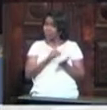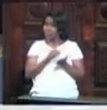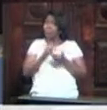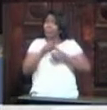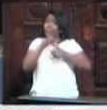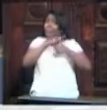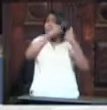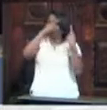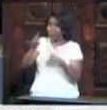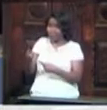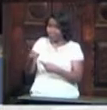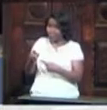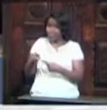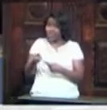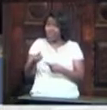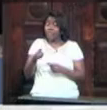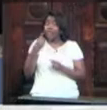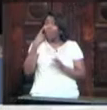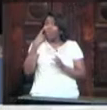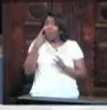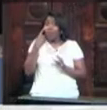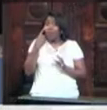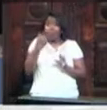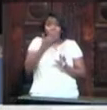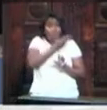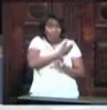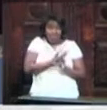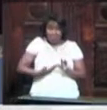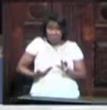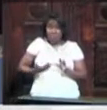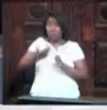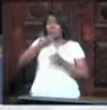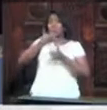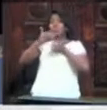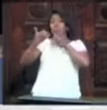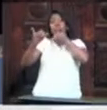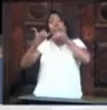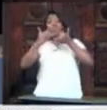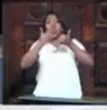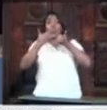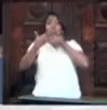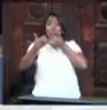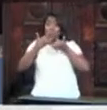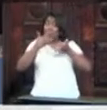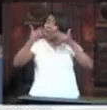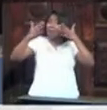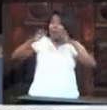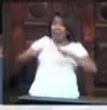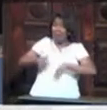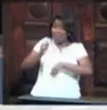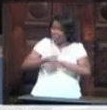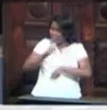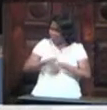olha que nem o governo pode alegar o estado de calamidade,